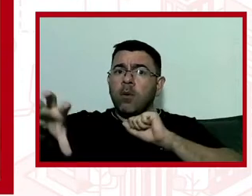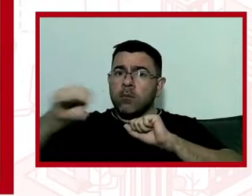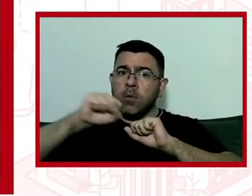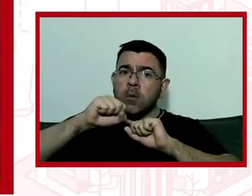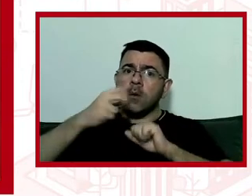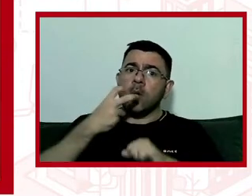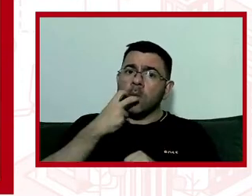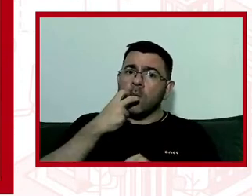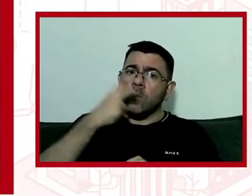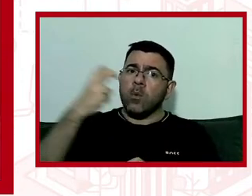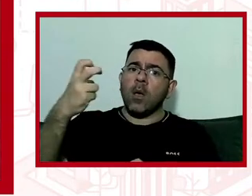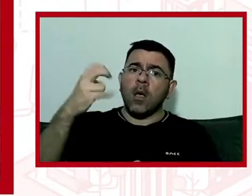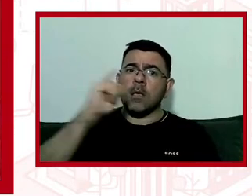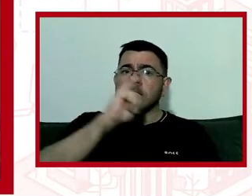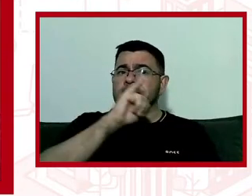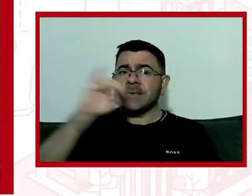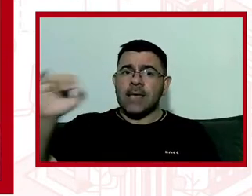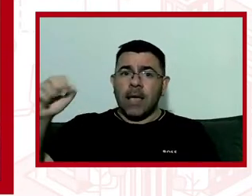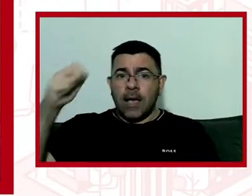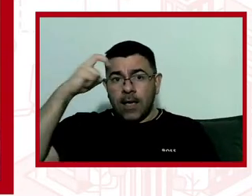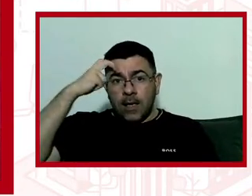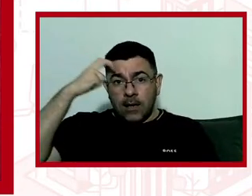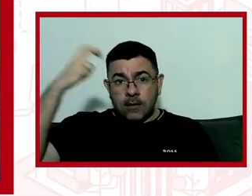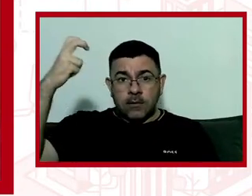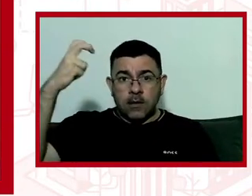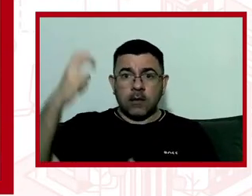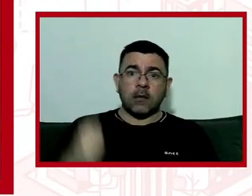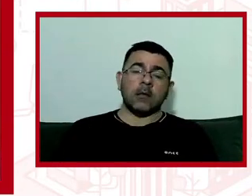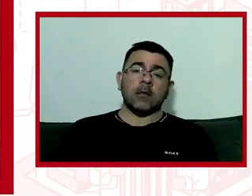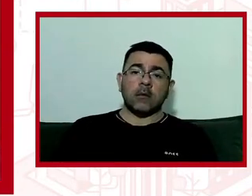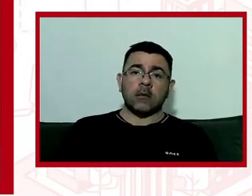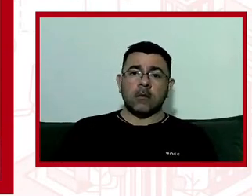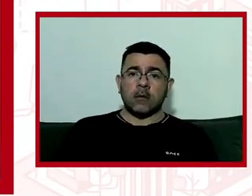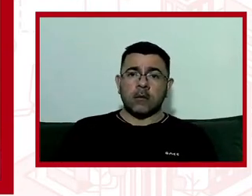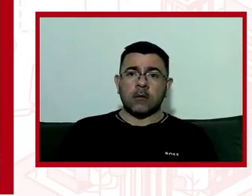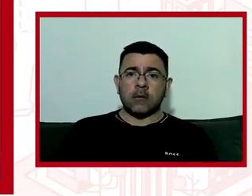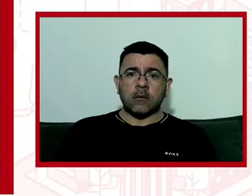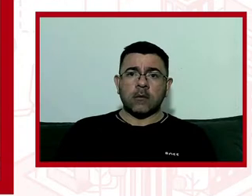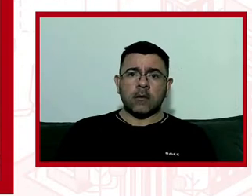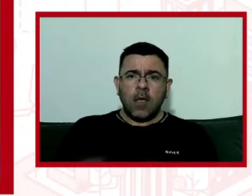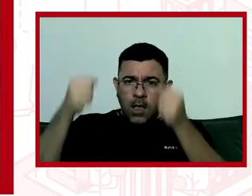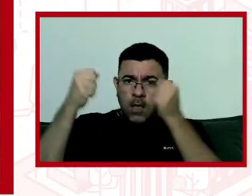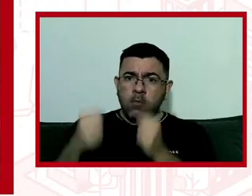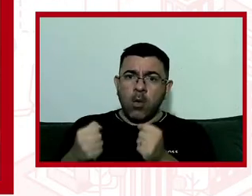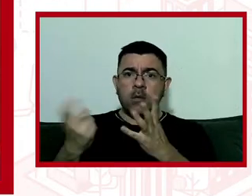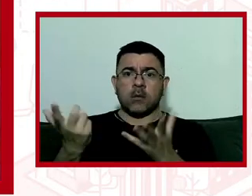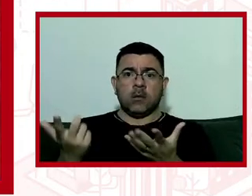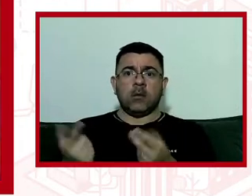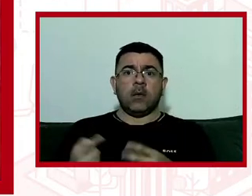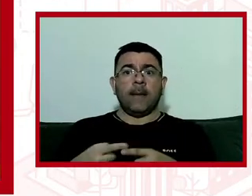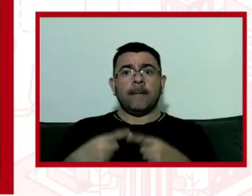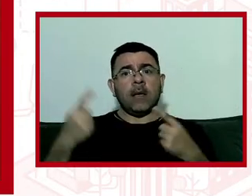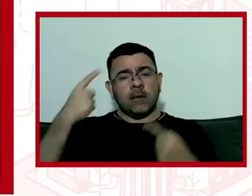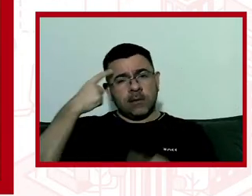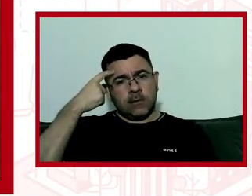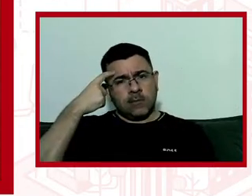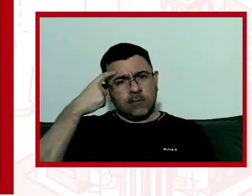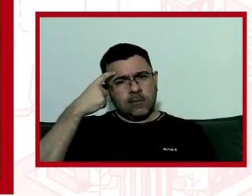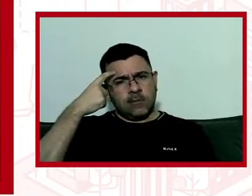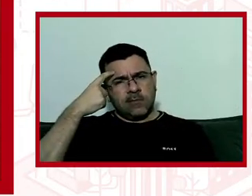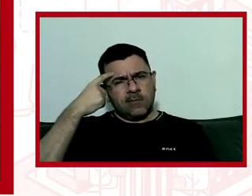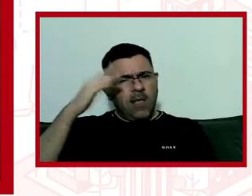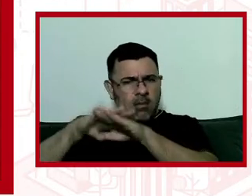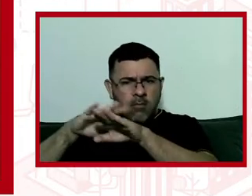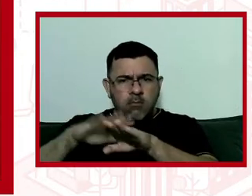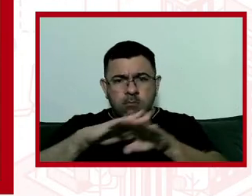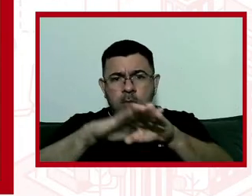tenha Inteligência Artificial todo mundo corde fazer isso mas tudo bem tira da tua cabeça e faz ser uma realidade